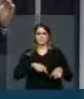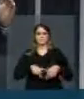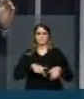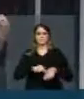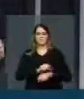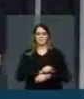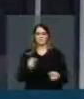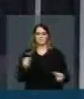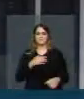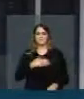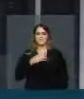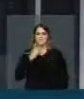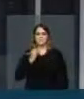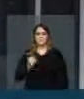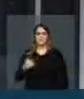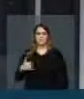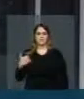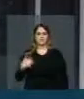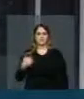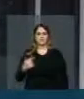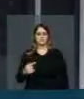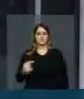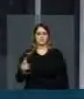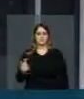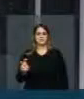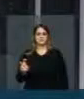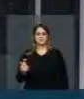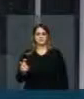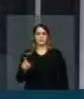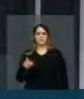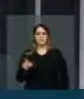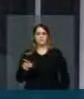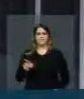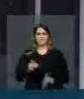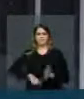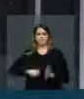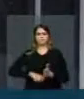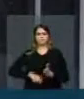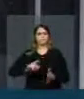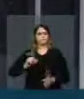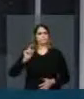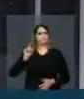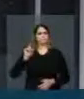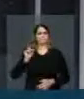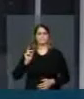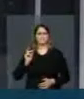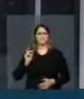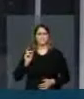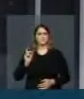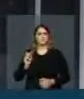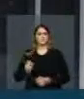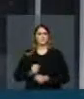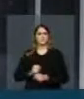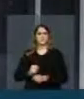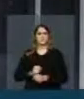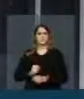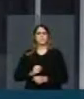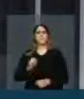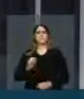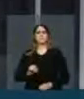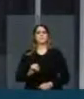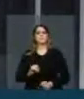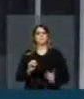pai está lá com 75 anos, contribuiu, e eu tenho certeza que se fosse, conforme nós estamos propondo aqui, um projeto de lei,